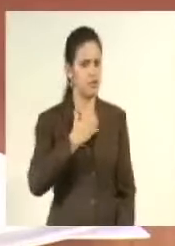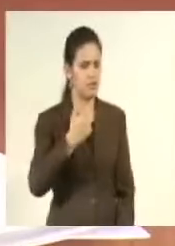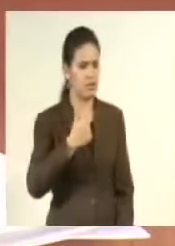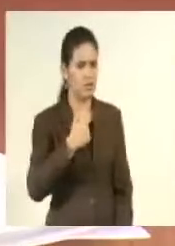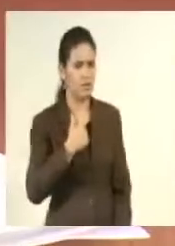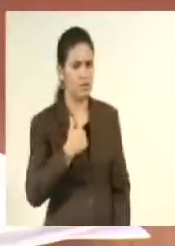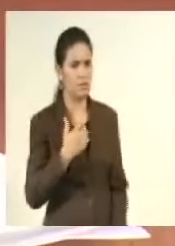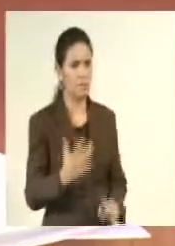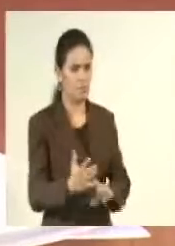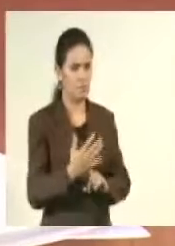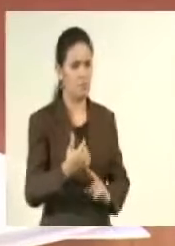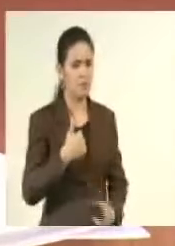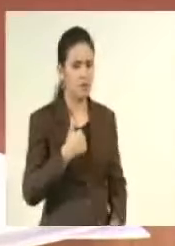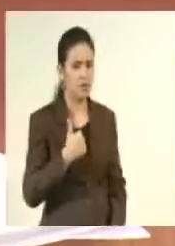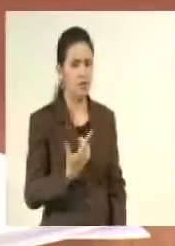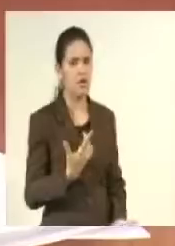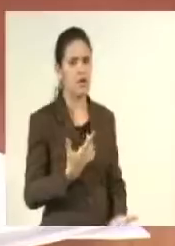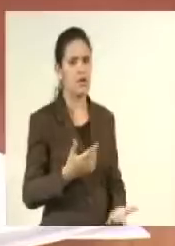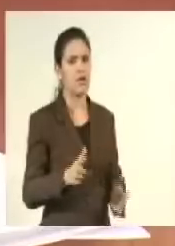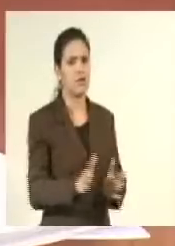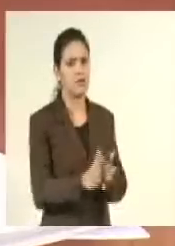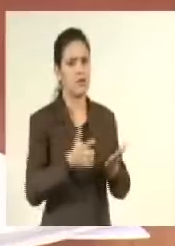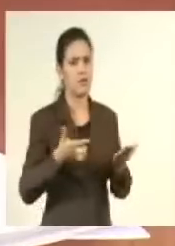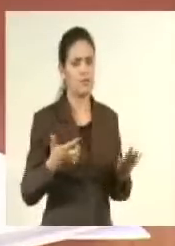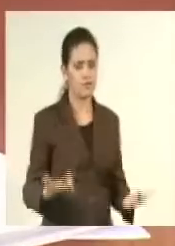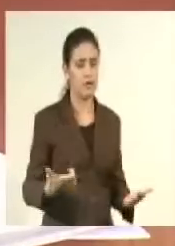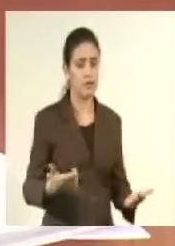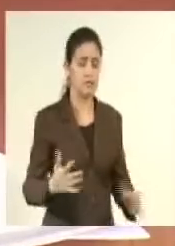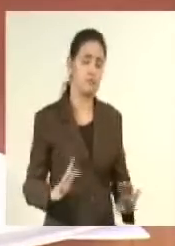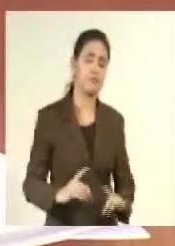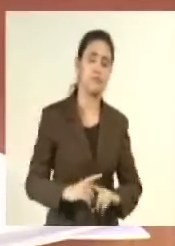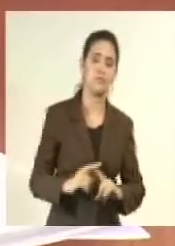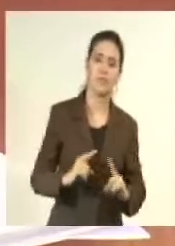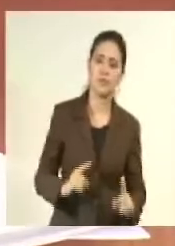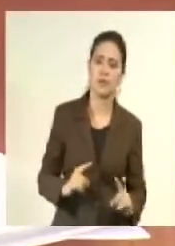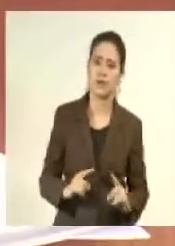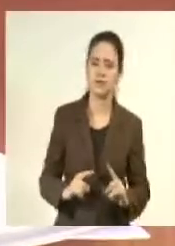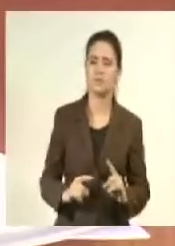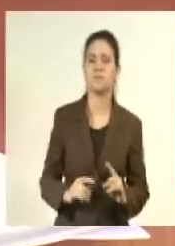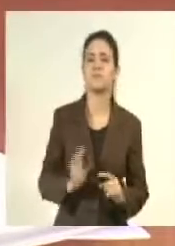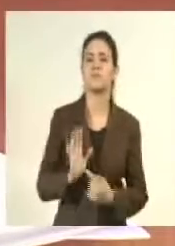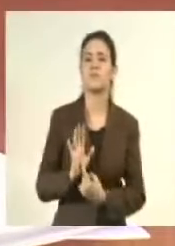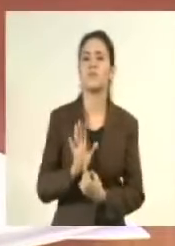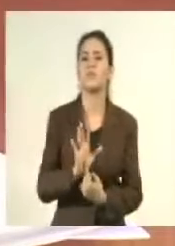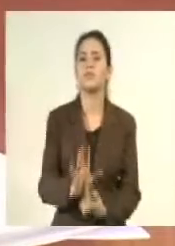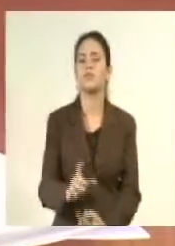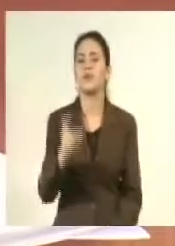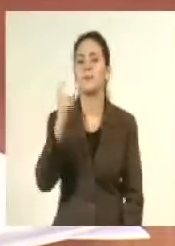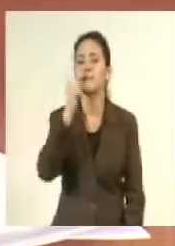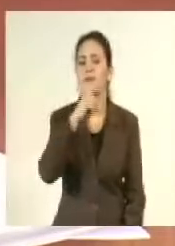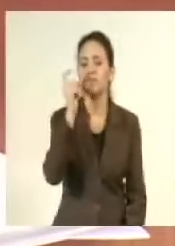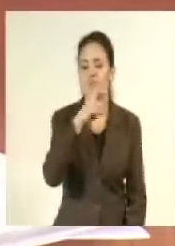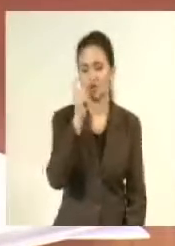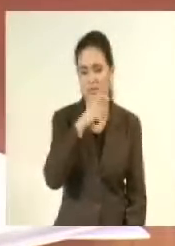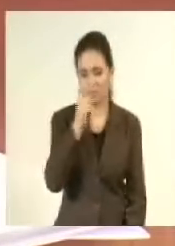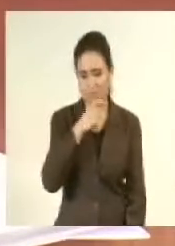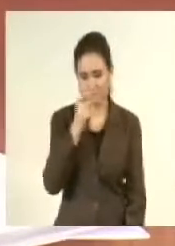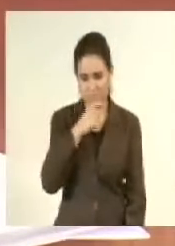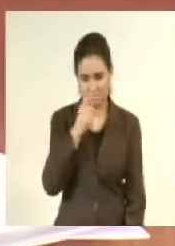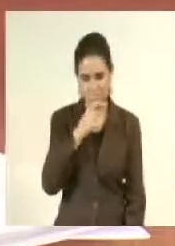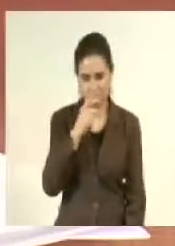Mas o Imparcial colocou uma mentira. O